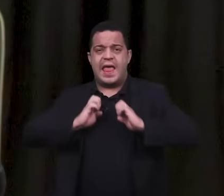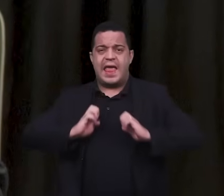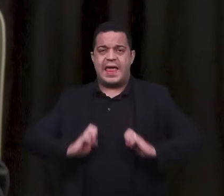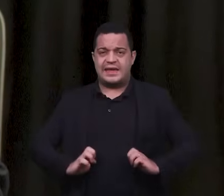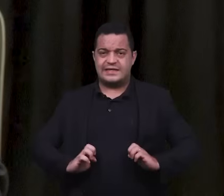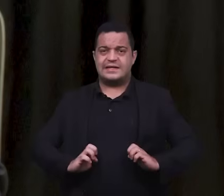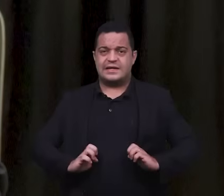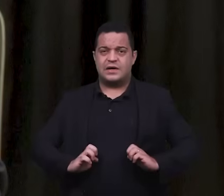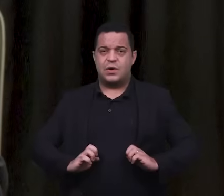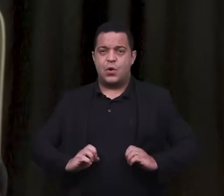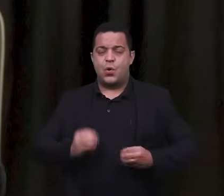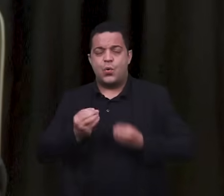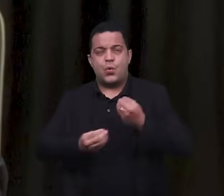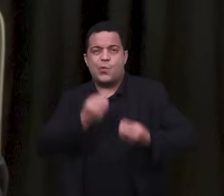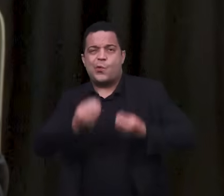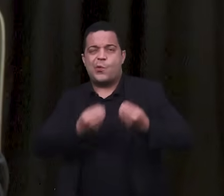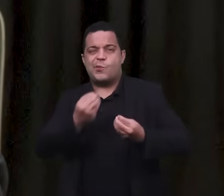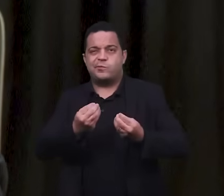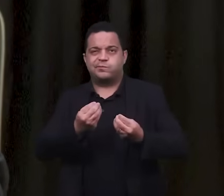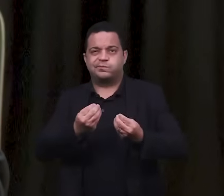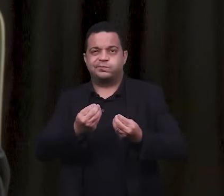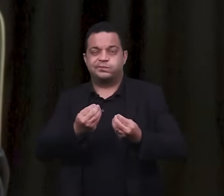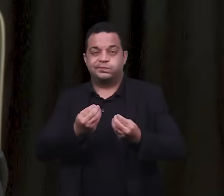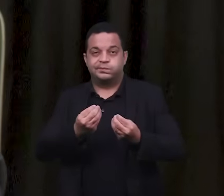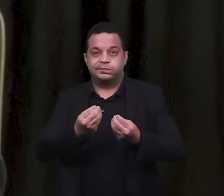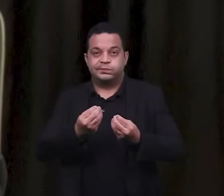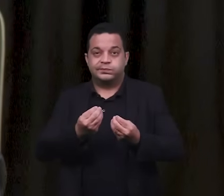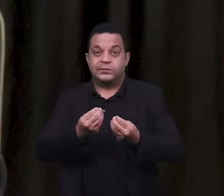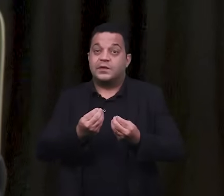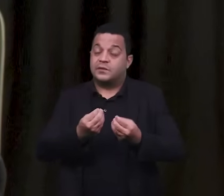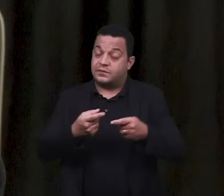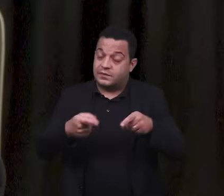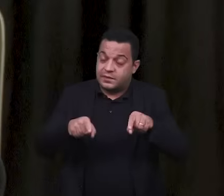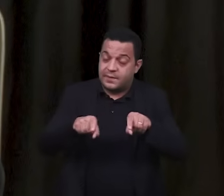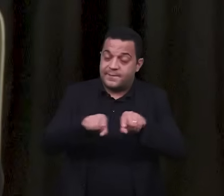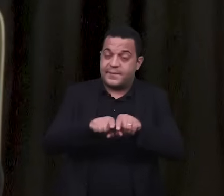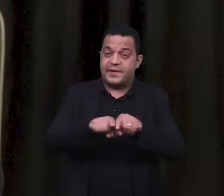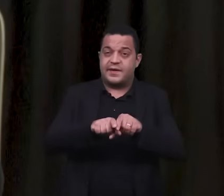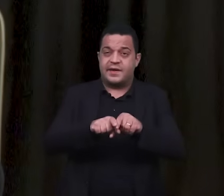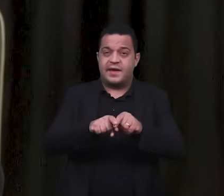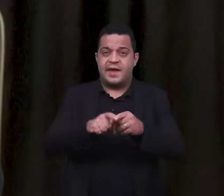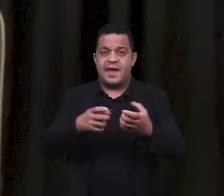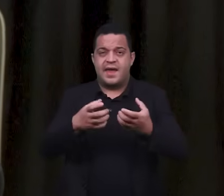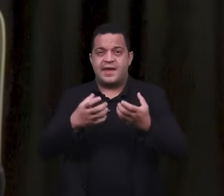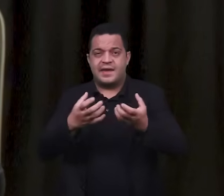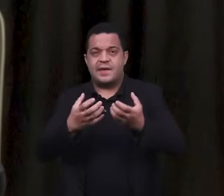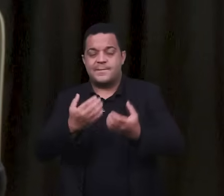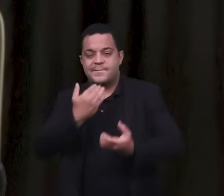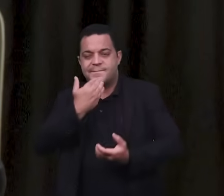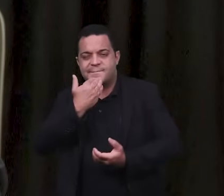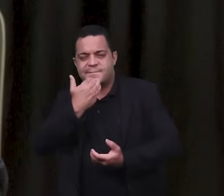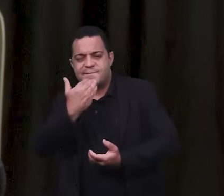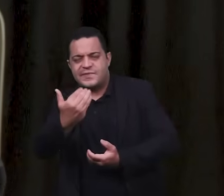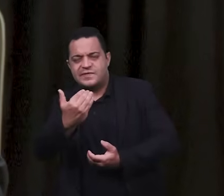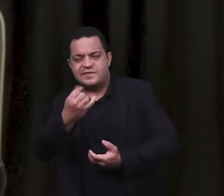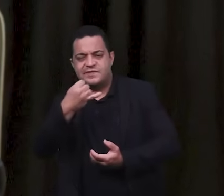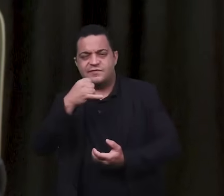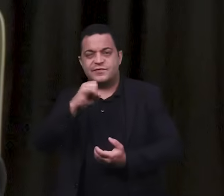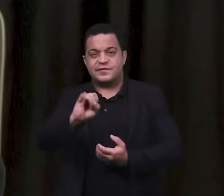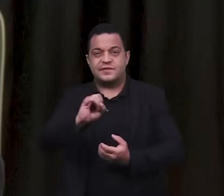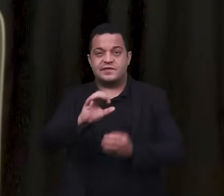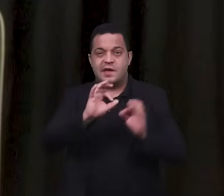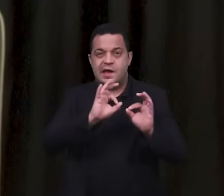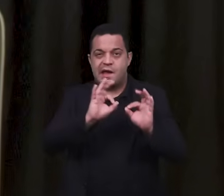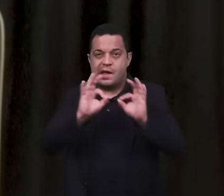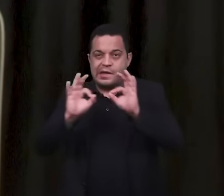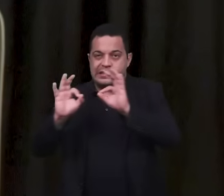moral e etc. Agora, nós queremos então deixar aqui nosso pedido a você que está participando